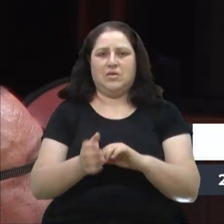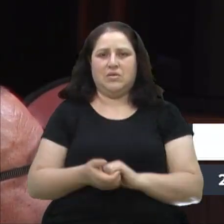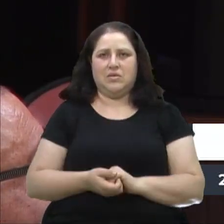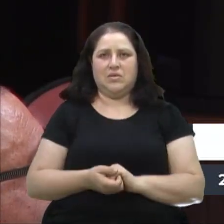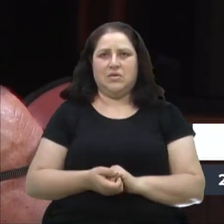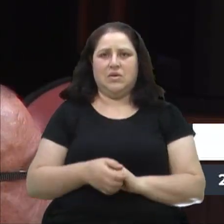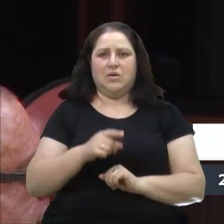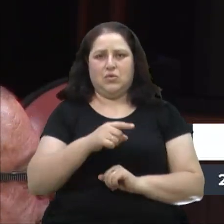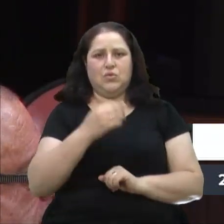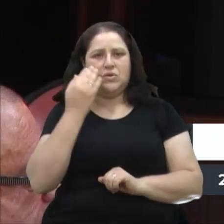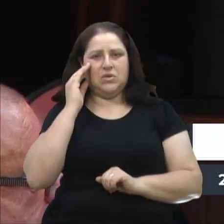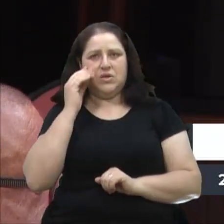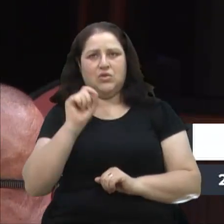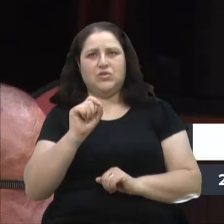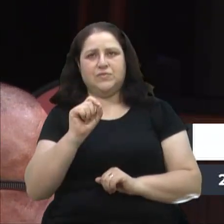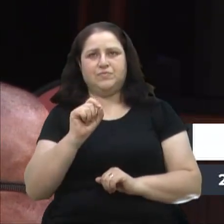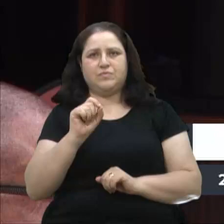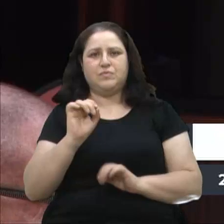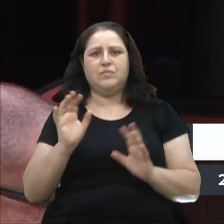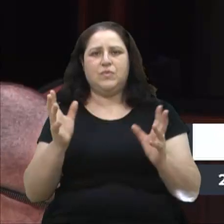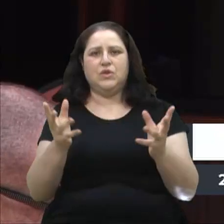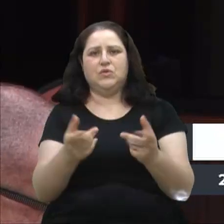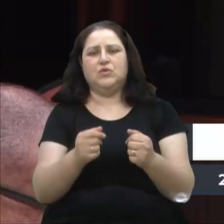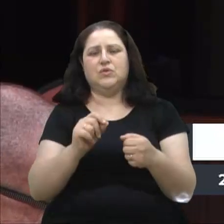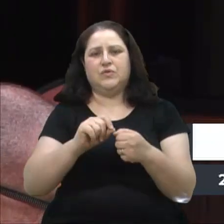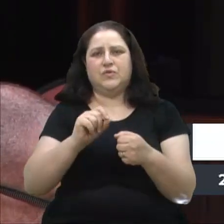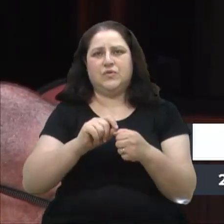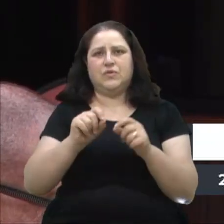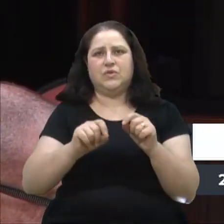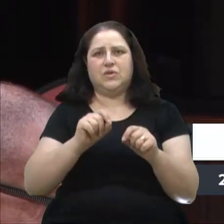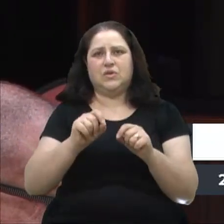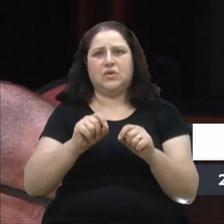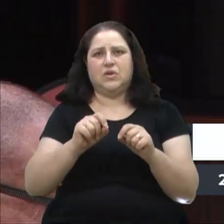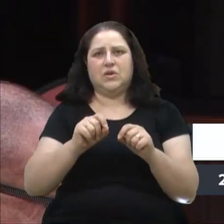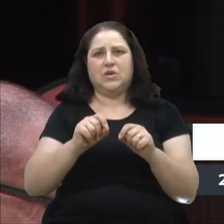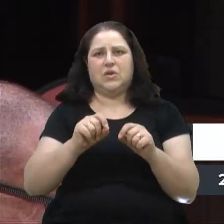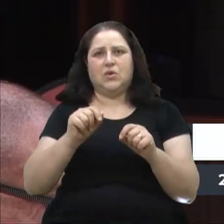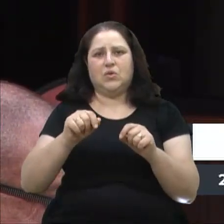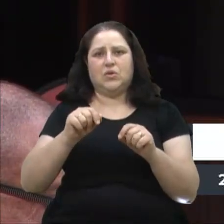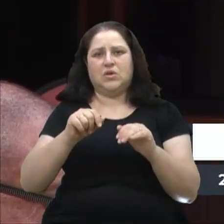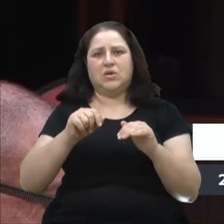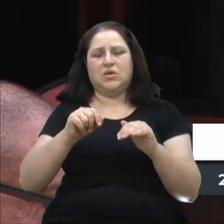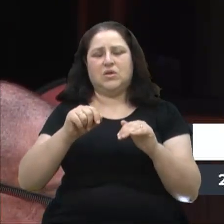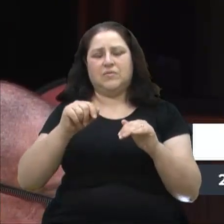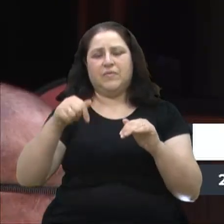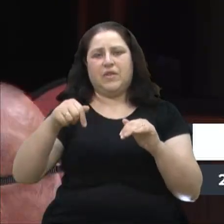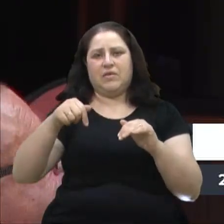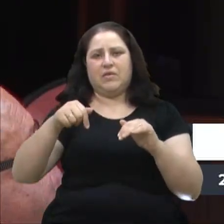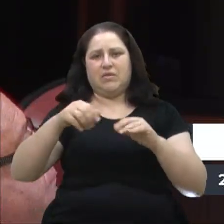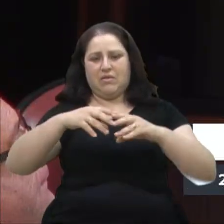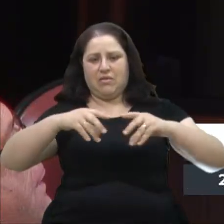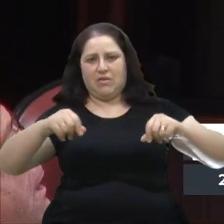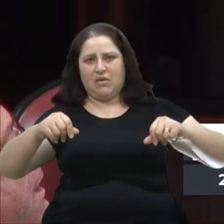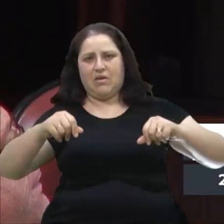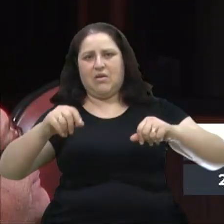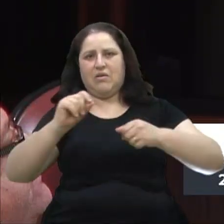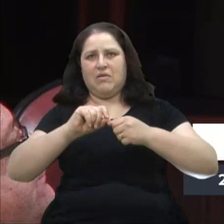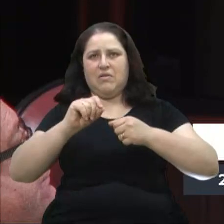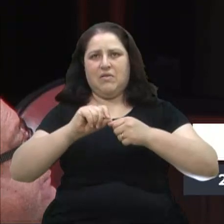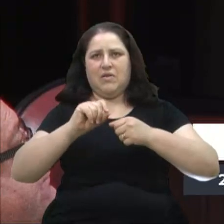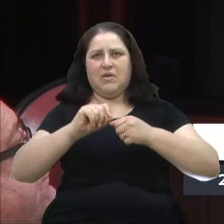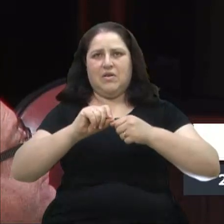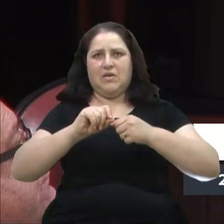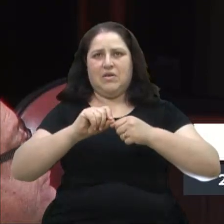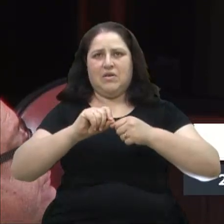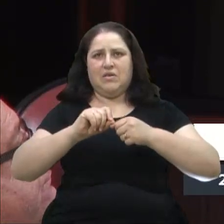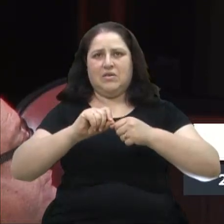Se o senhor tem esse entendimento. Tudo é feito do que foi provocado aqui embaixo, mudou lá em cima. Aumenta a frota, se joga